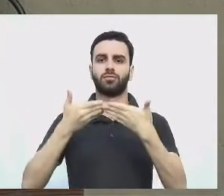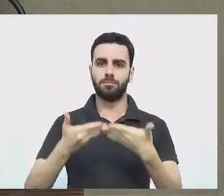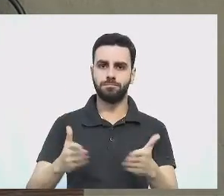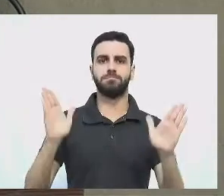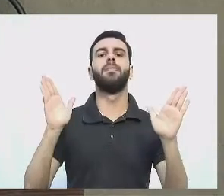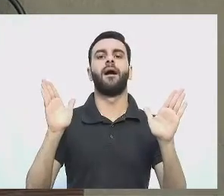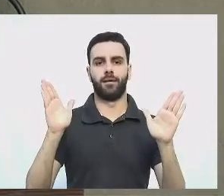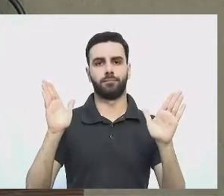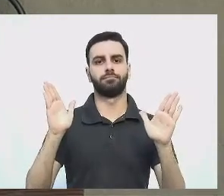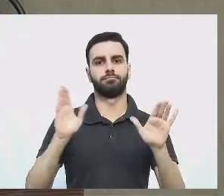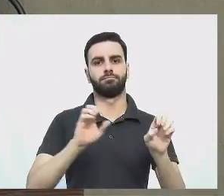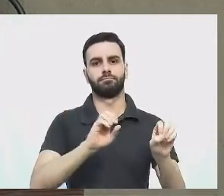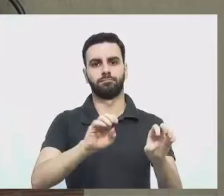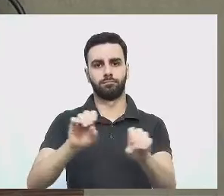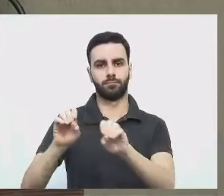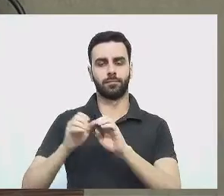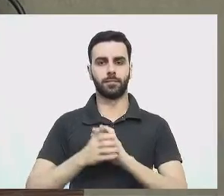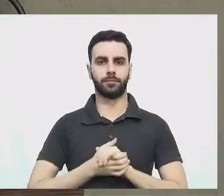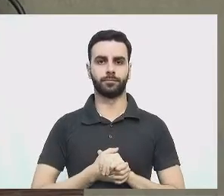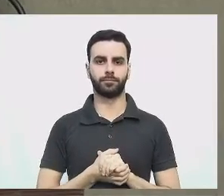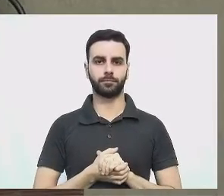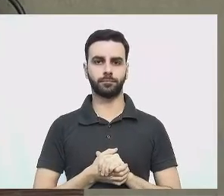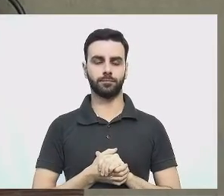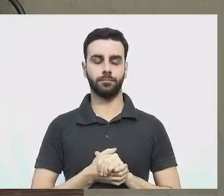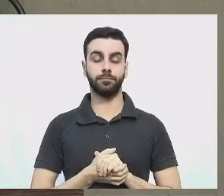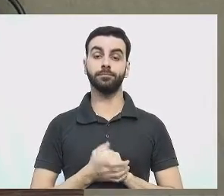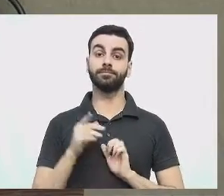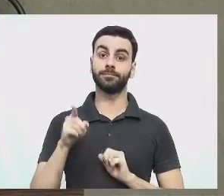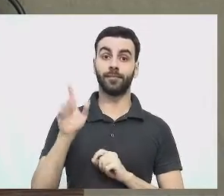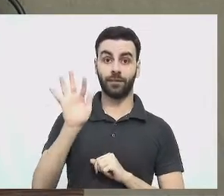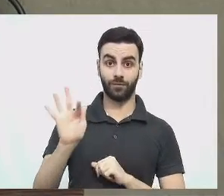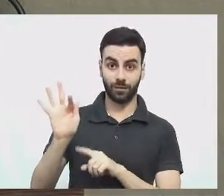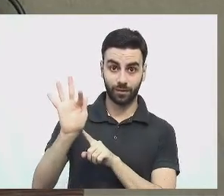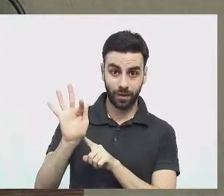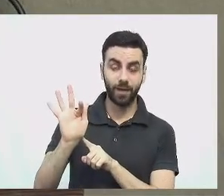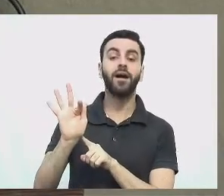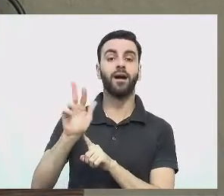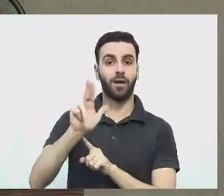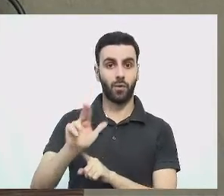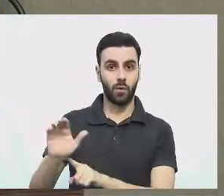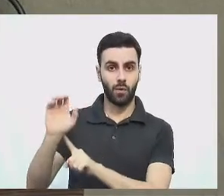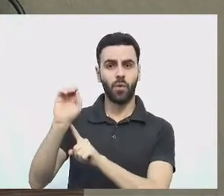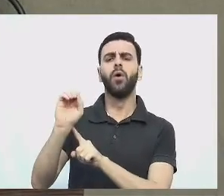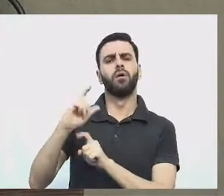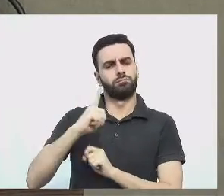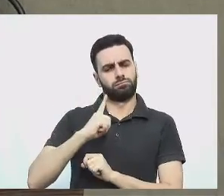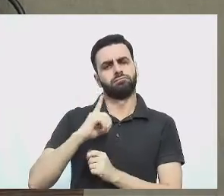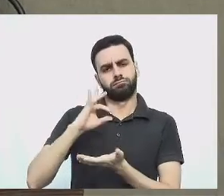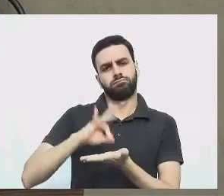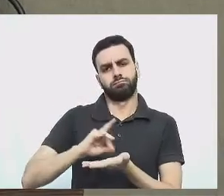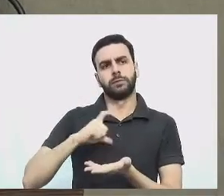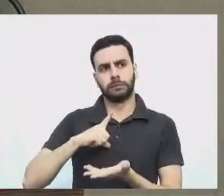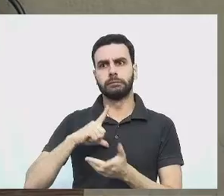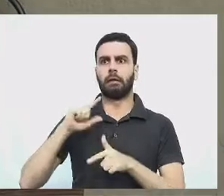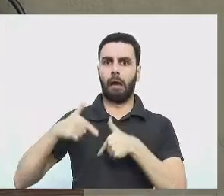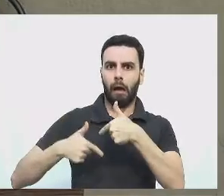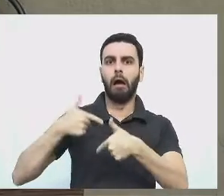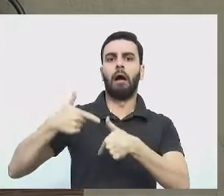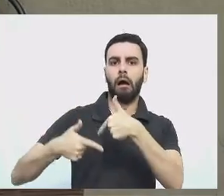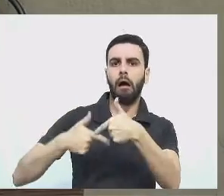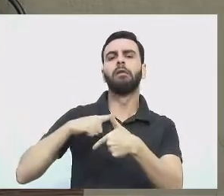da faculdade. E a faculdade teve, logicamente, momentos de muito